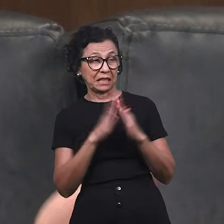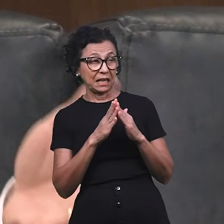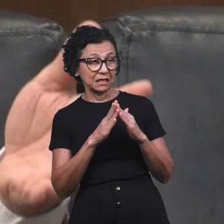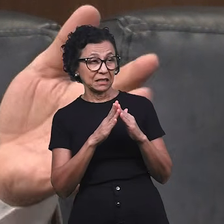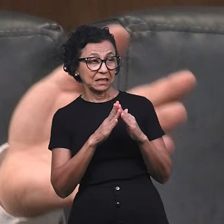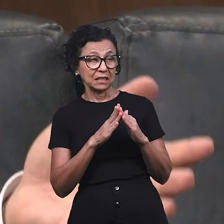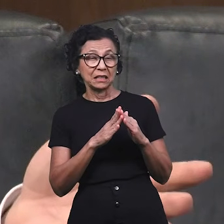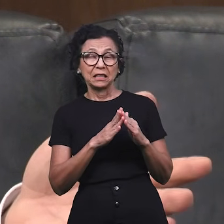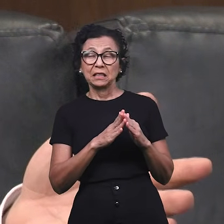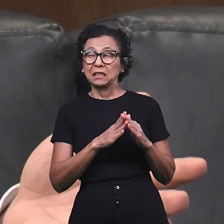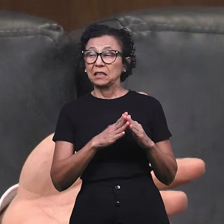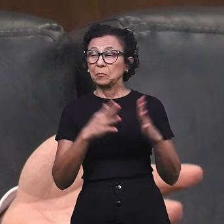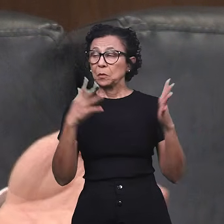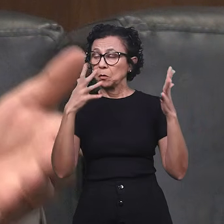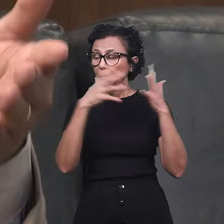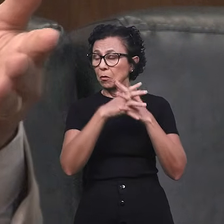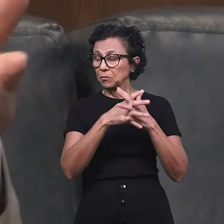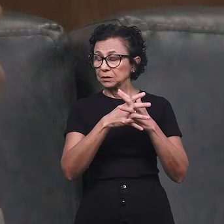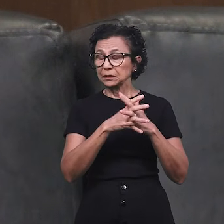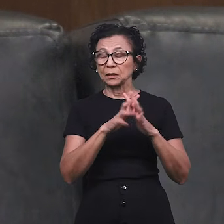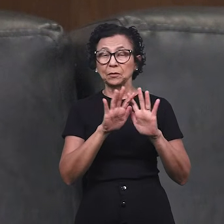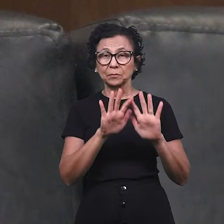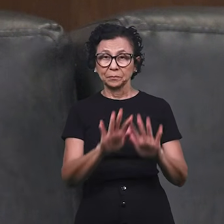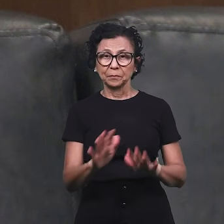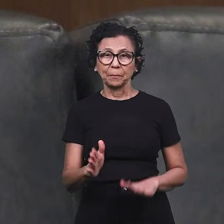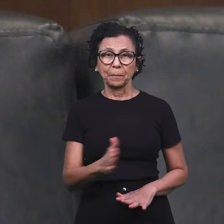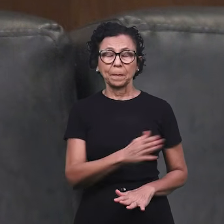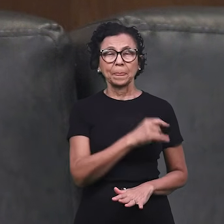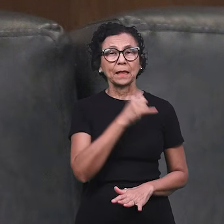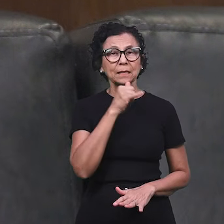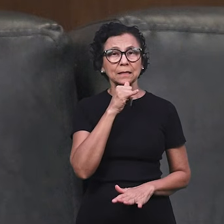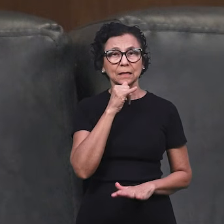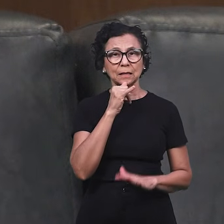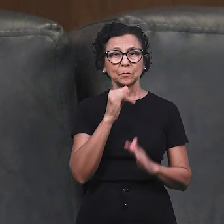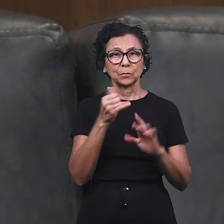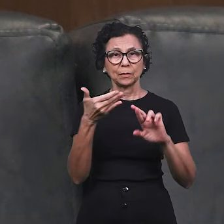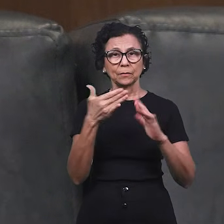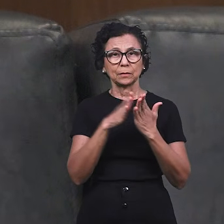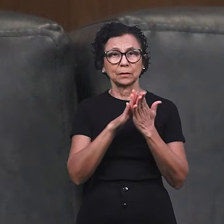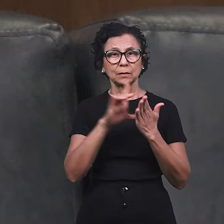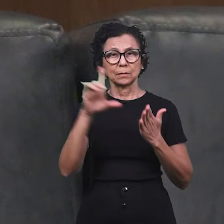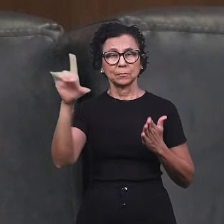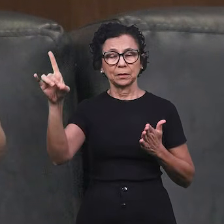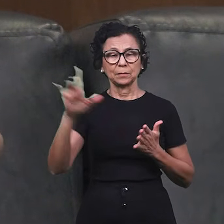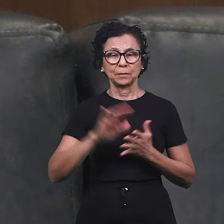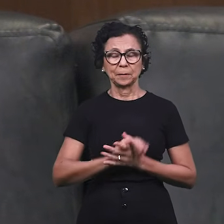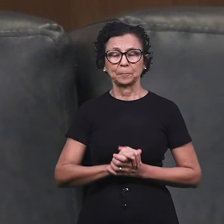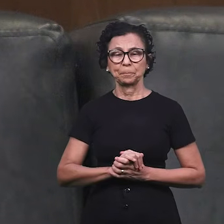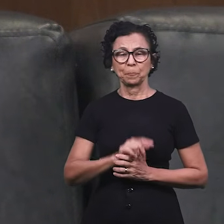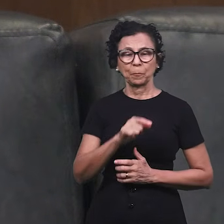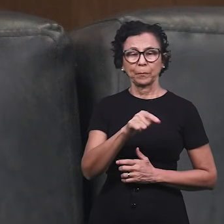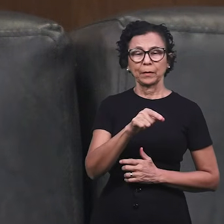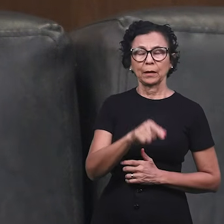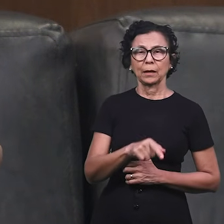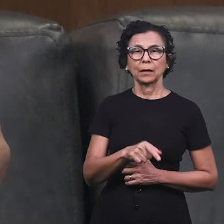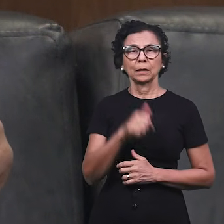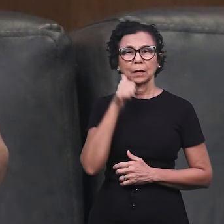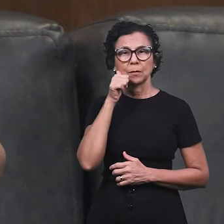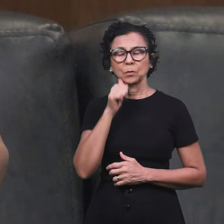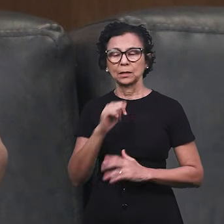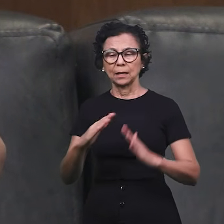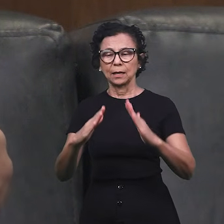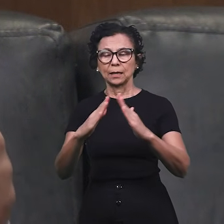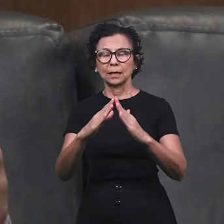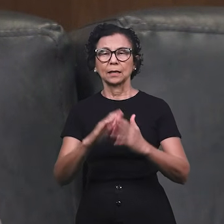olha, eu não tive essas oportunidades. E nós temos um exemplo bíblico de uma mulher que o profeta passava na frente da casa